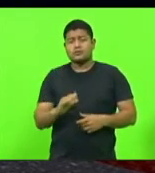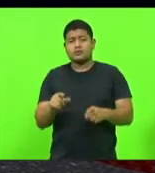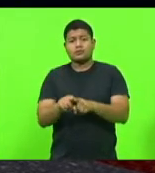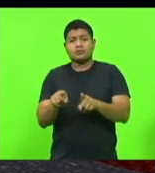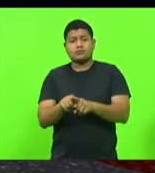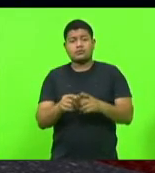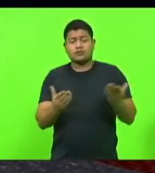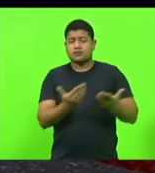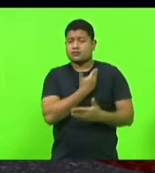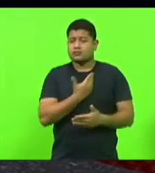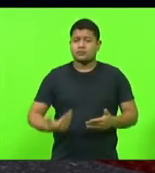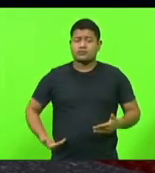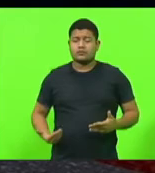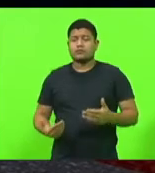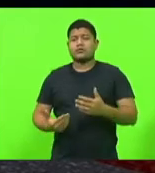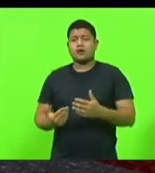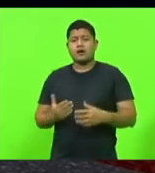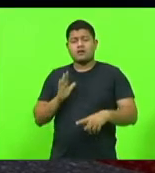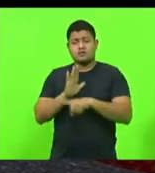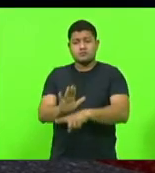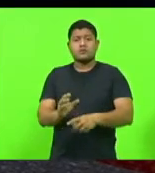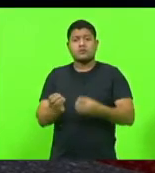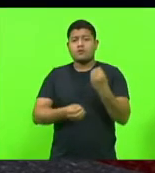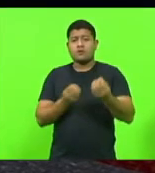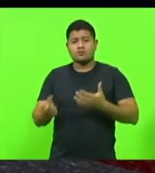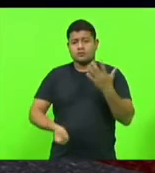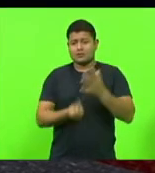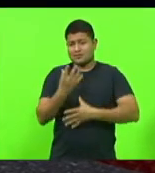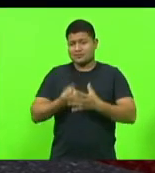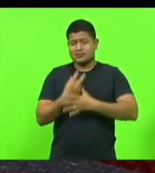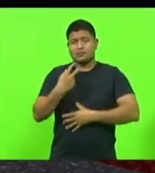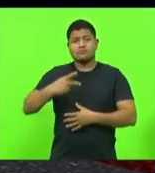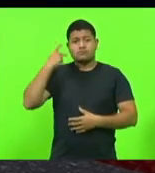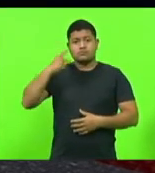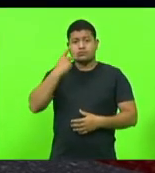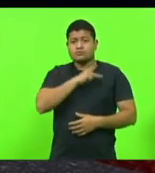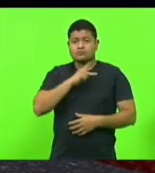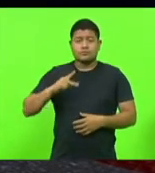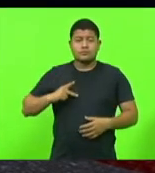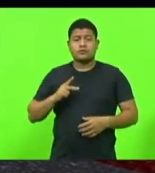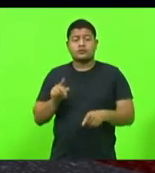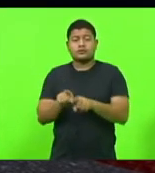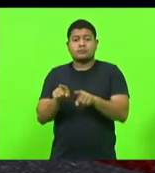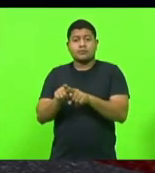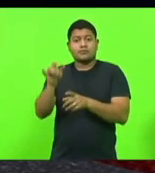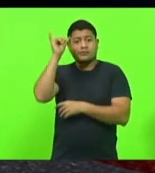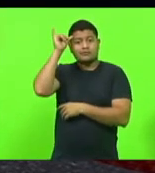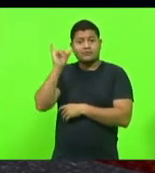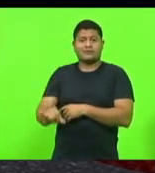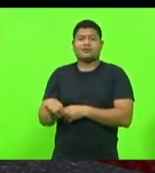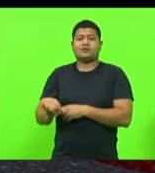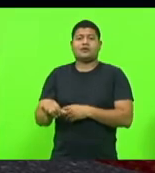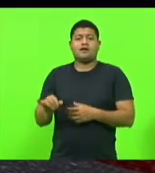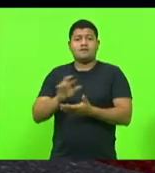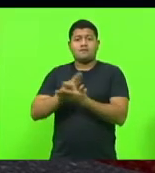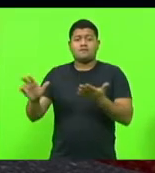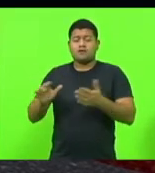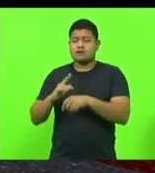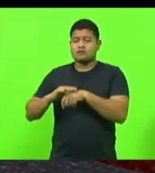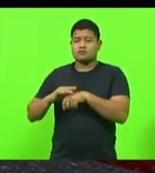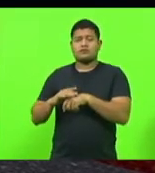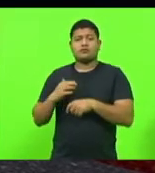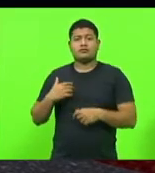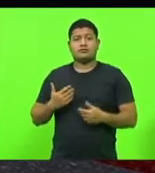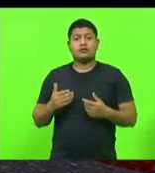de políticas públicas e preventivas que atendam essas questões alimentares. Esse seminário será no